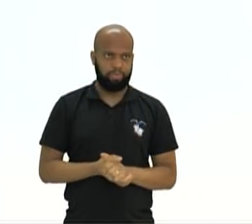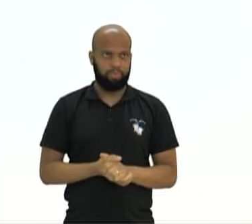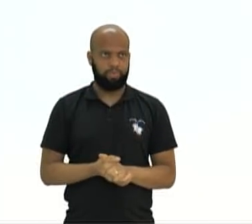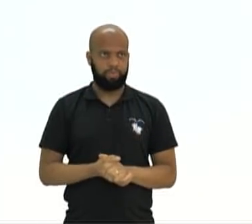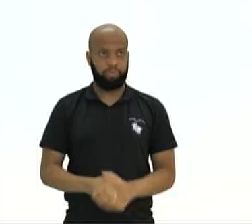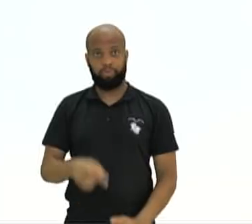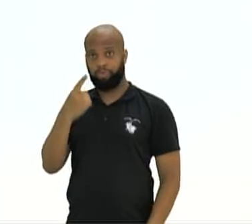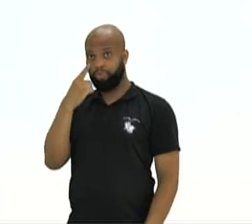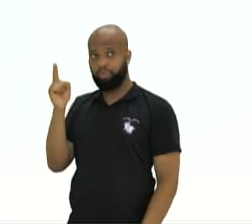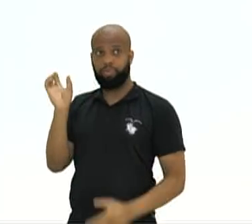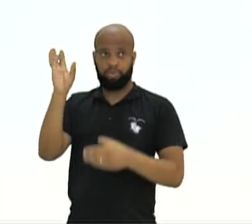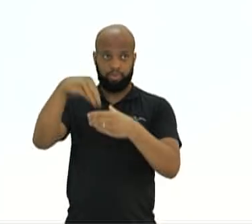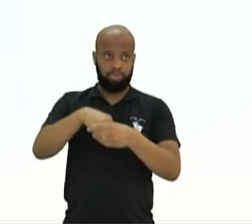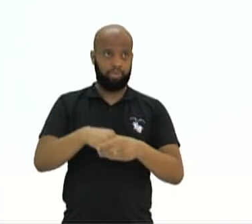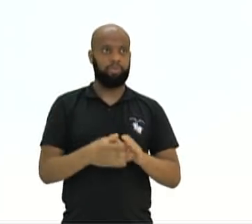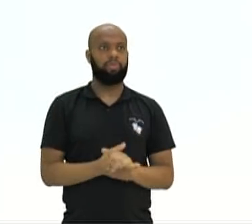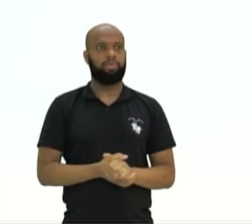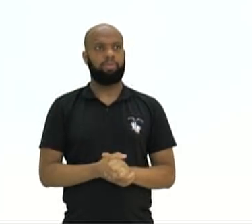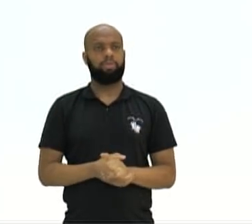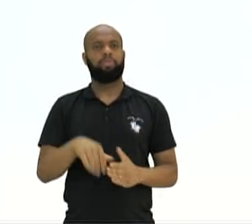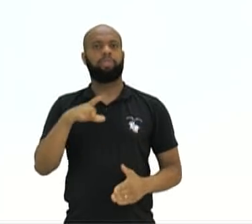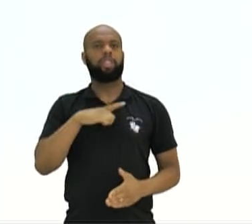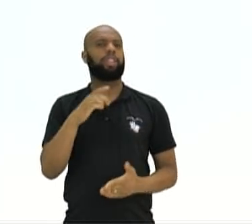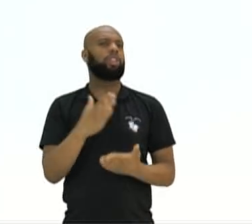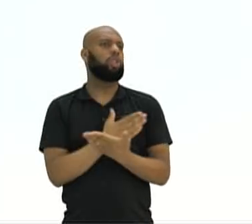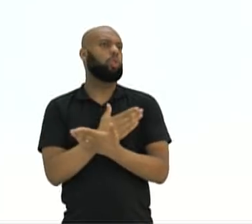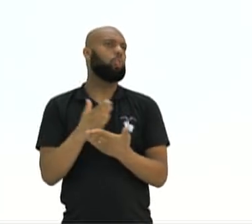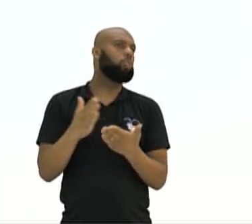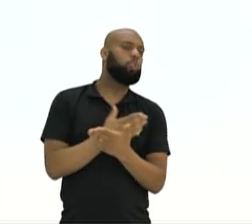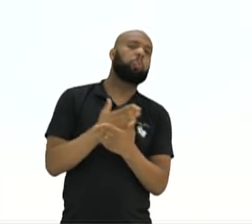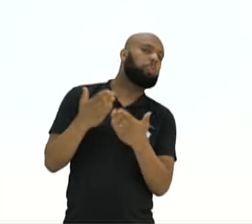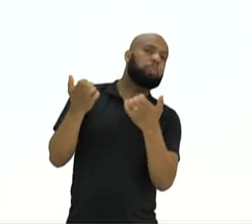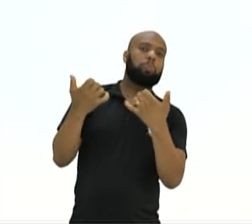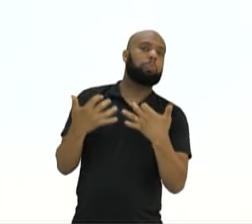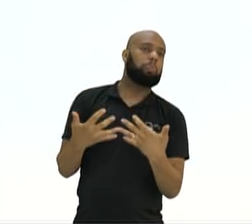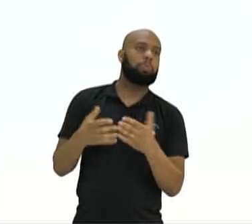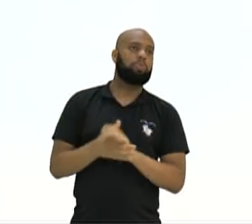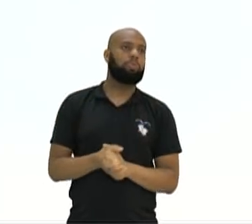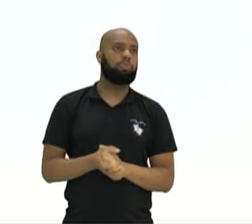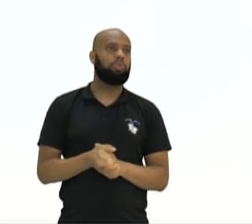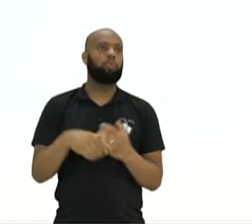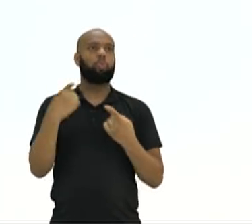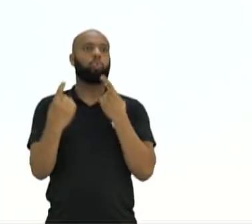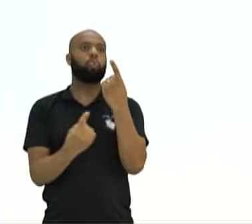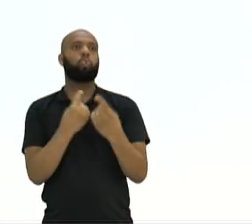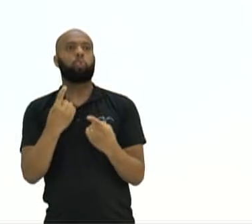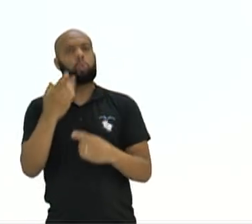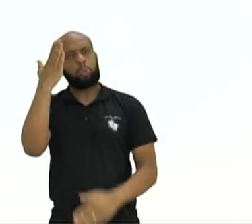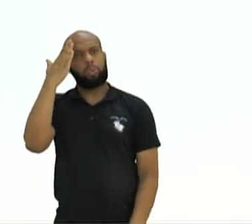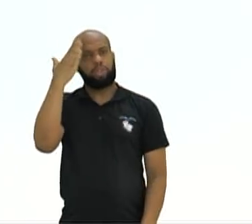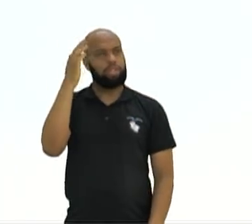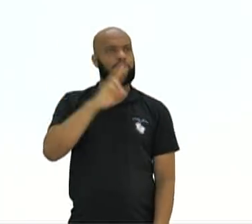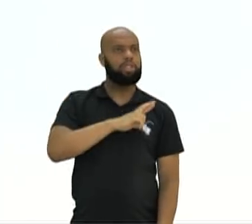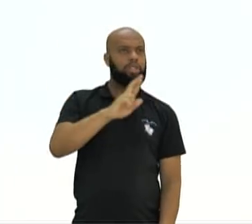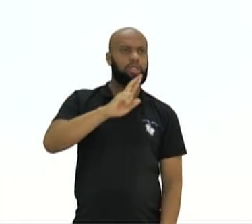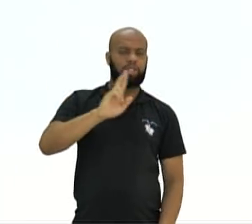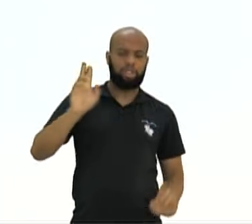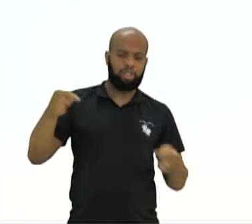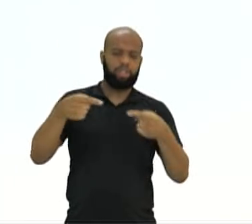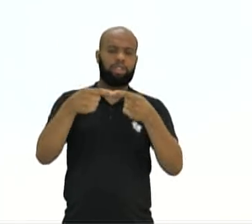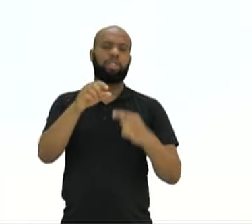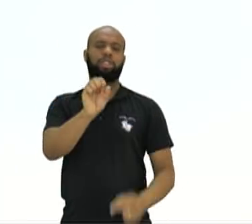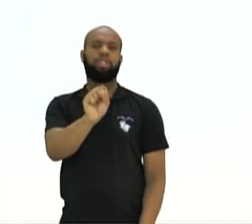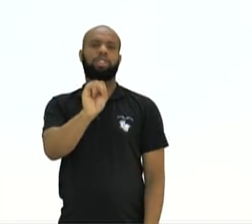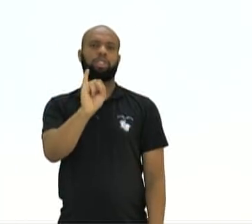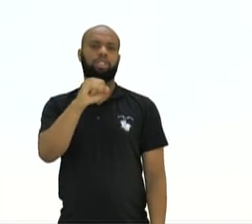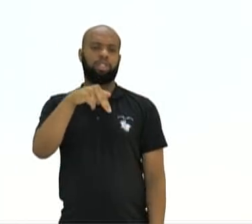Aqui está o interior. Será que dá mais algum palpite para nós aqui? Inclusive, estou até perguntando, né, saberia dizer qual é a religião, sinagoga,